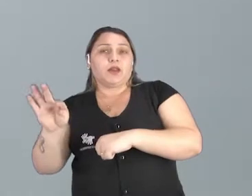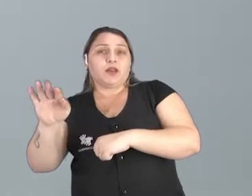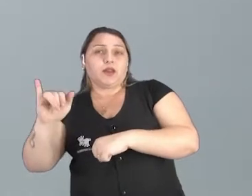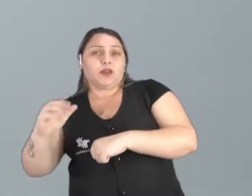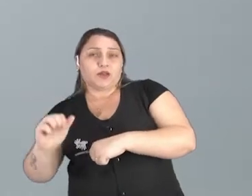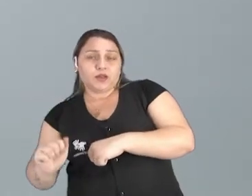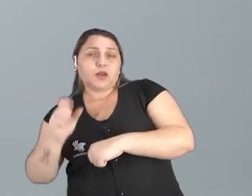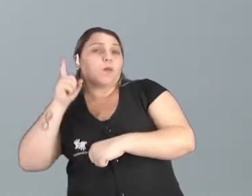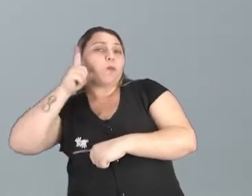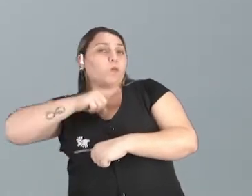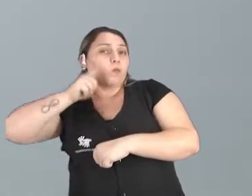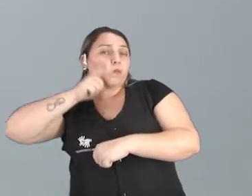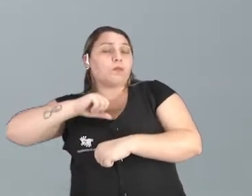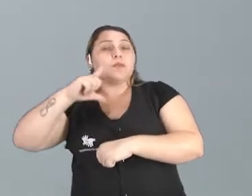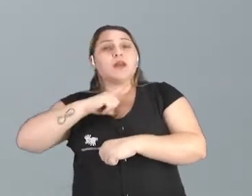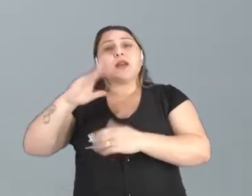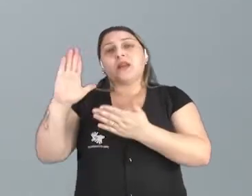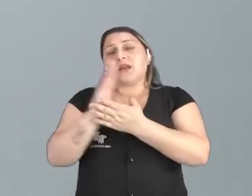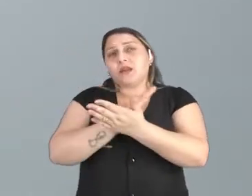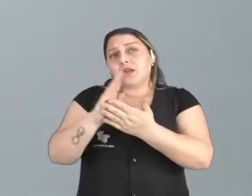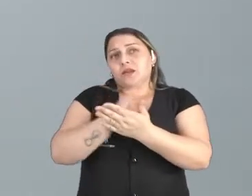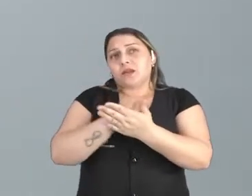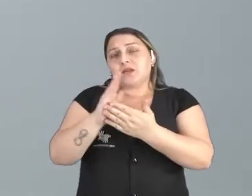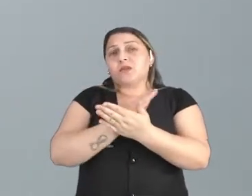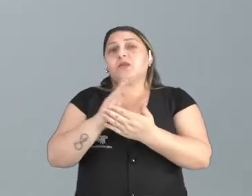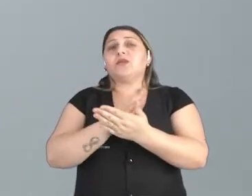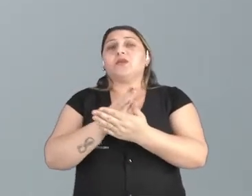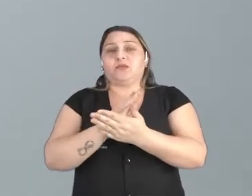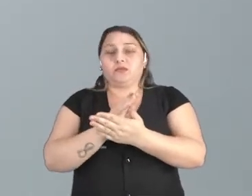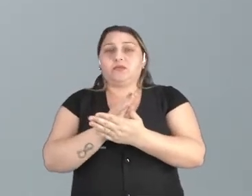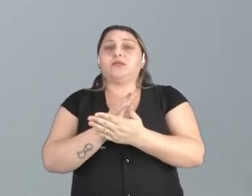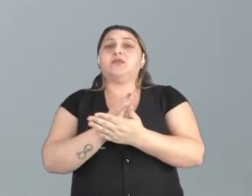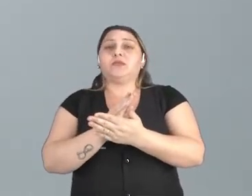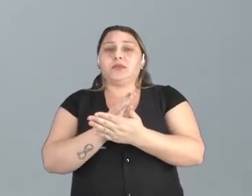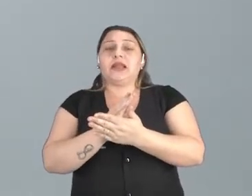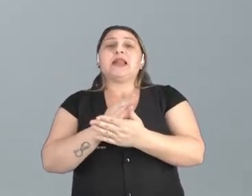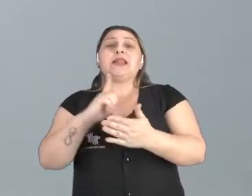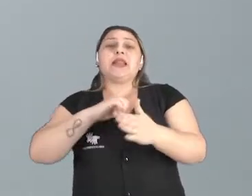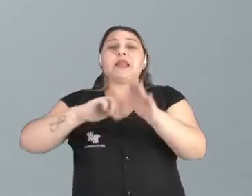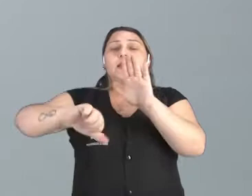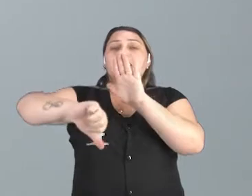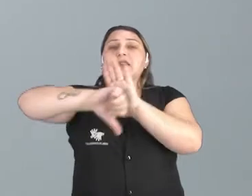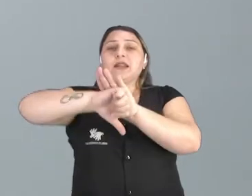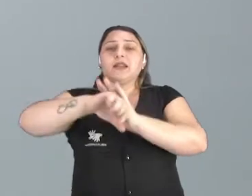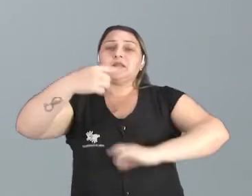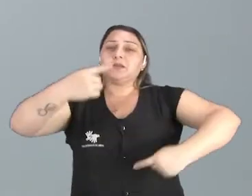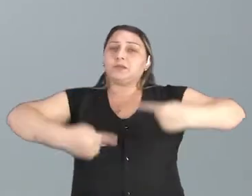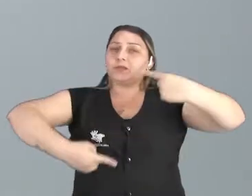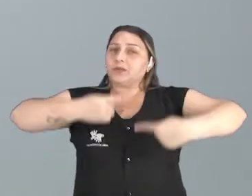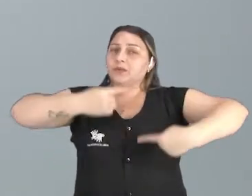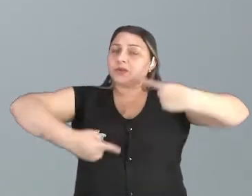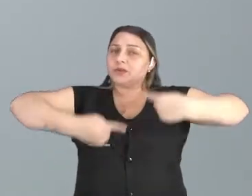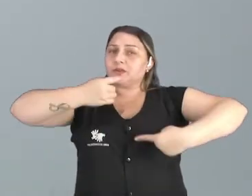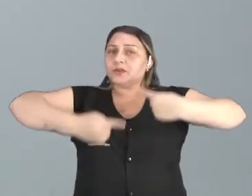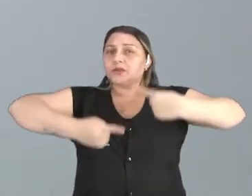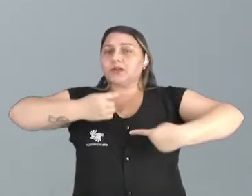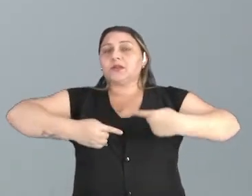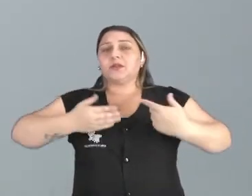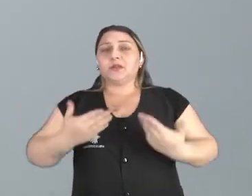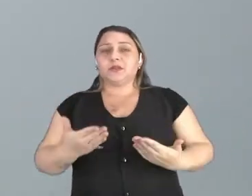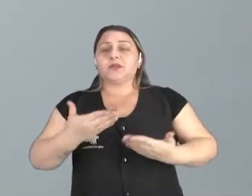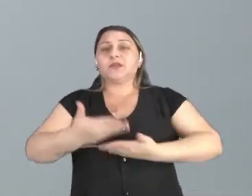Unidos, né. E aí a gente tem algumas questões do seu governo que são crises, né, crises políticas, crises